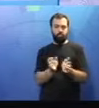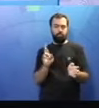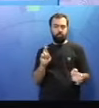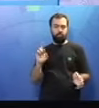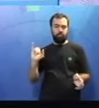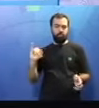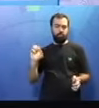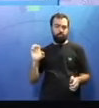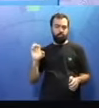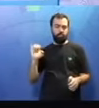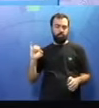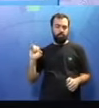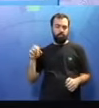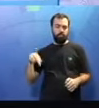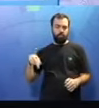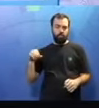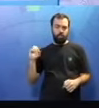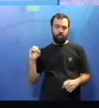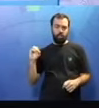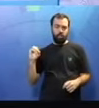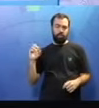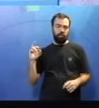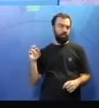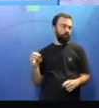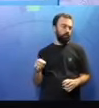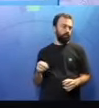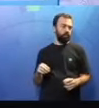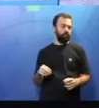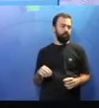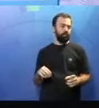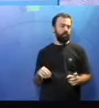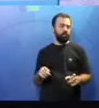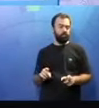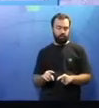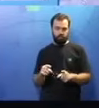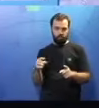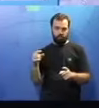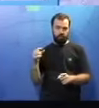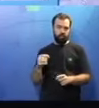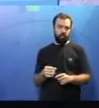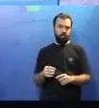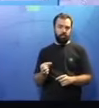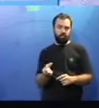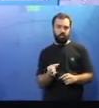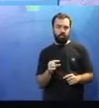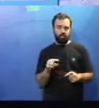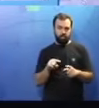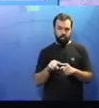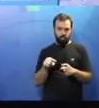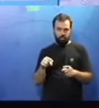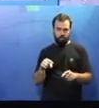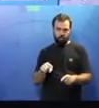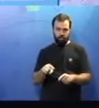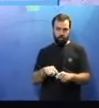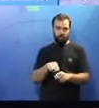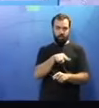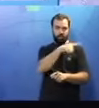comum, derivou o domínio bactéria, que por sua vez, dentro dele está o reino